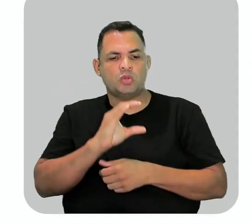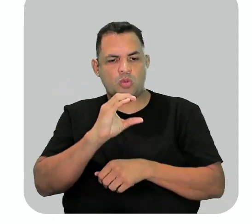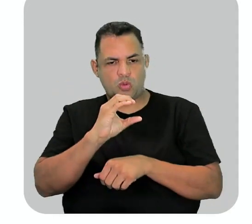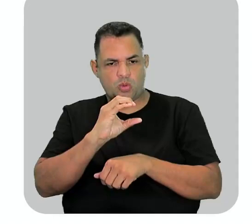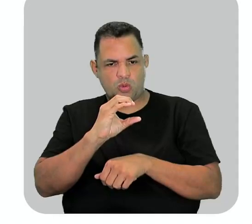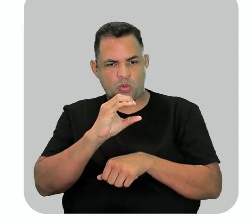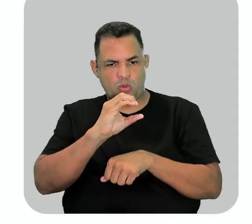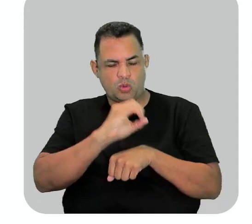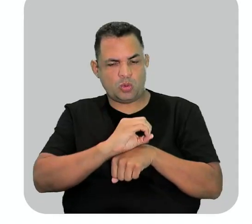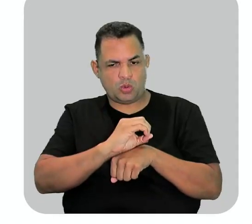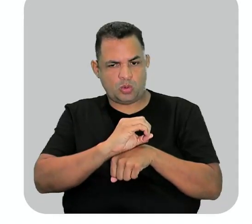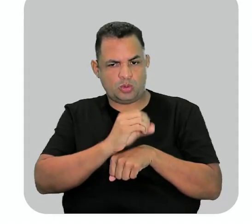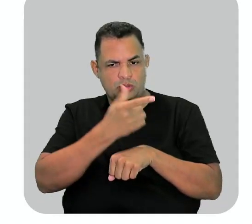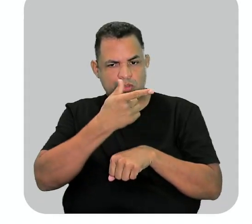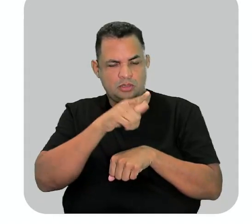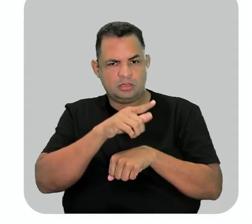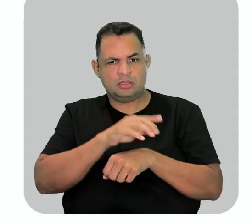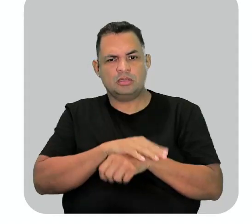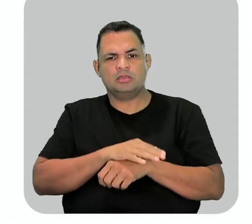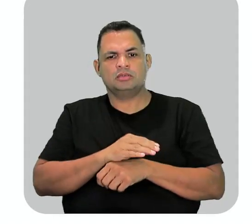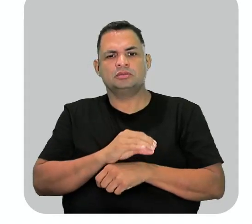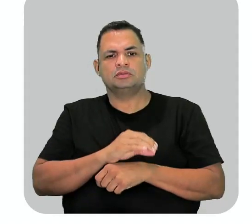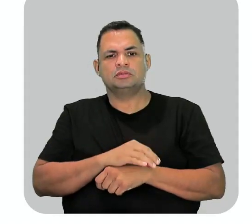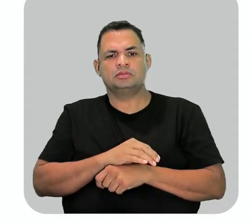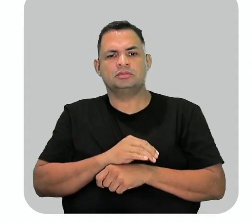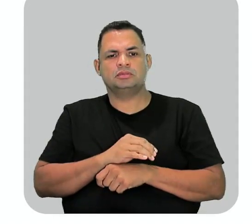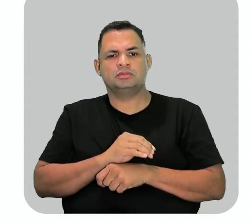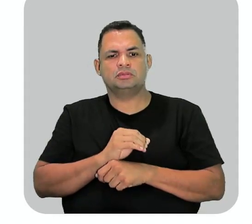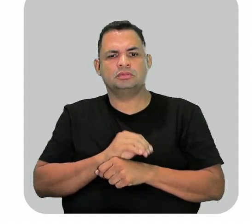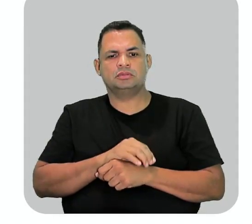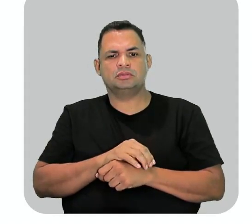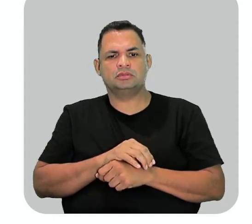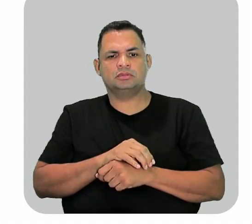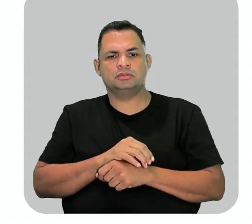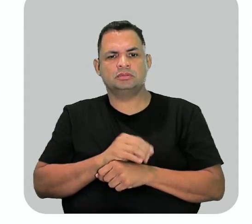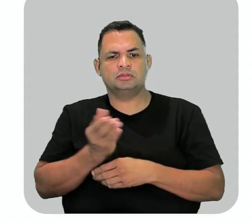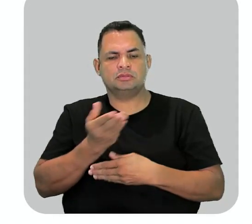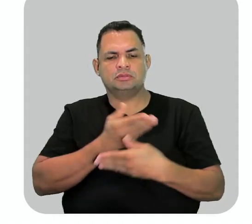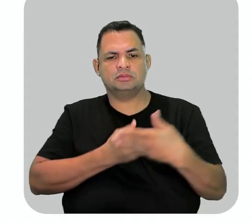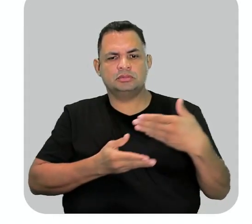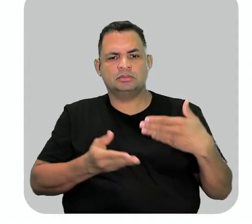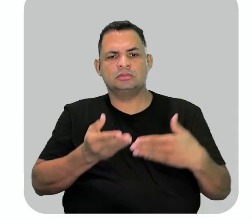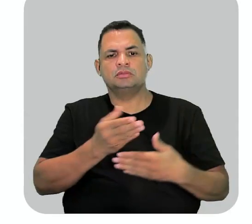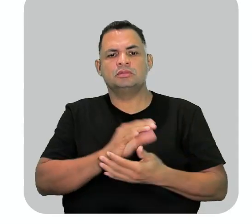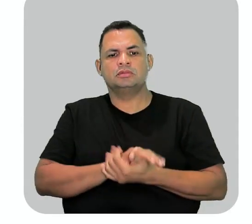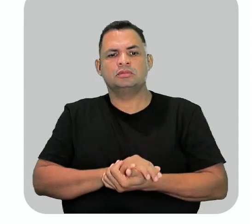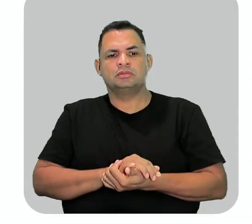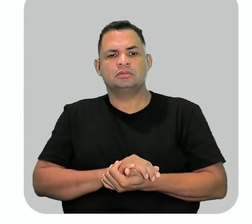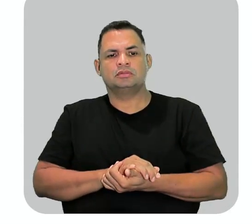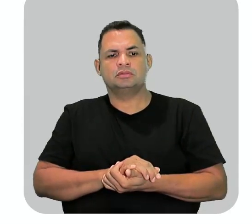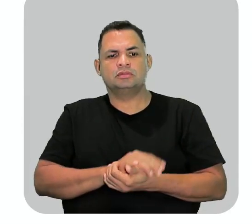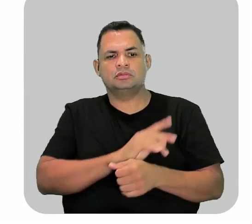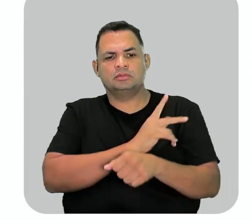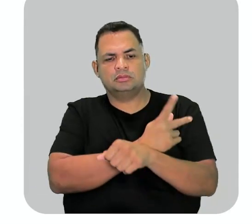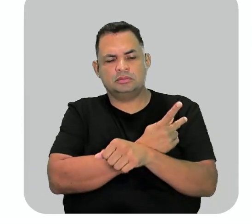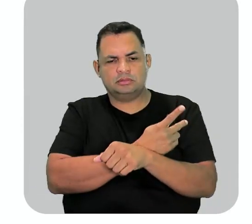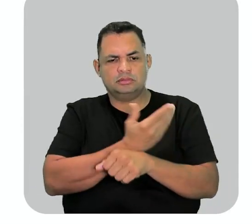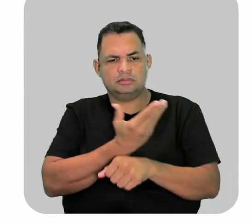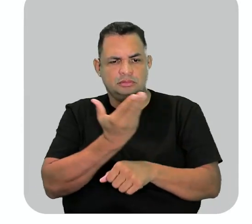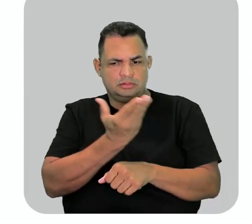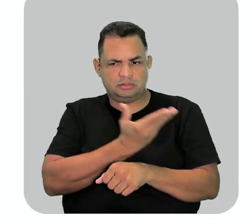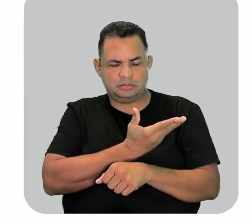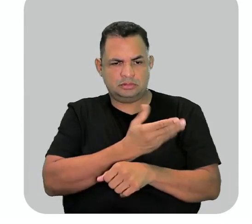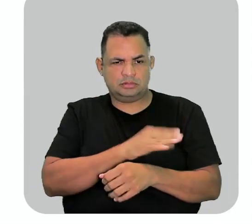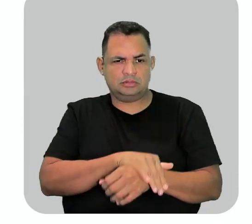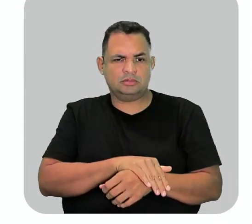oxigênio, novamente, ele vai vir aqui, ó, e vai interagir com o hidrogênio